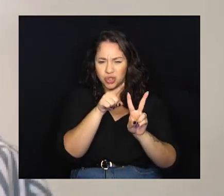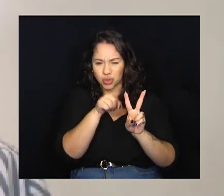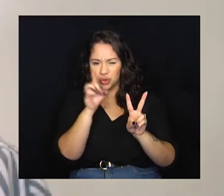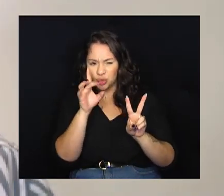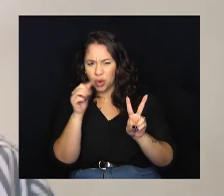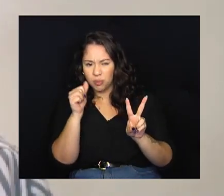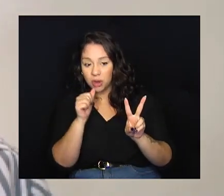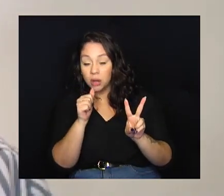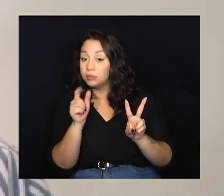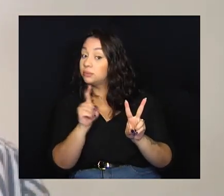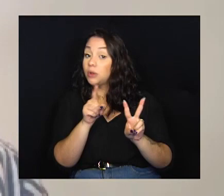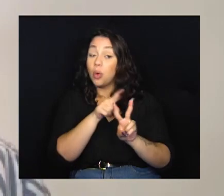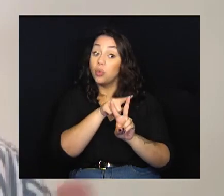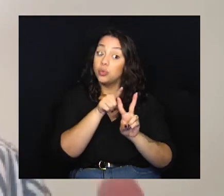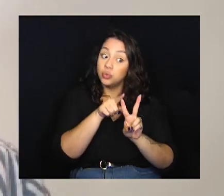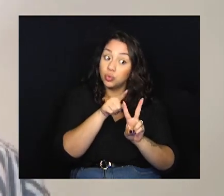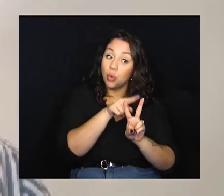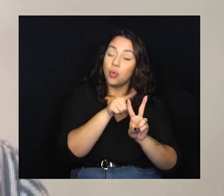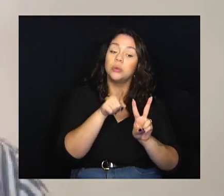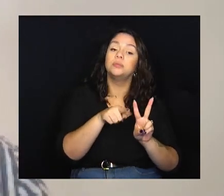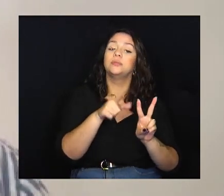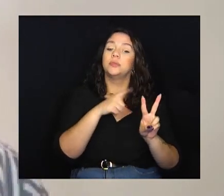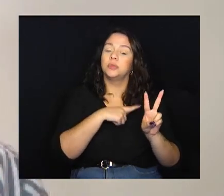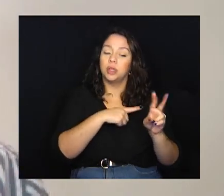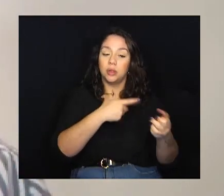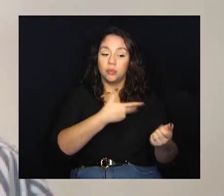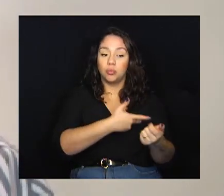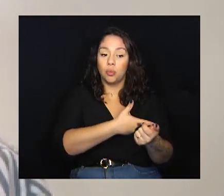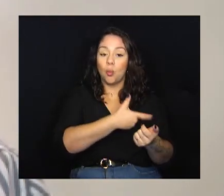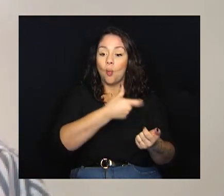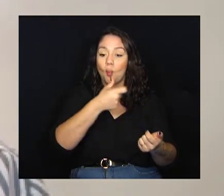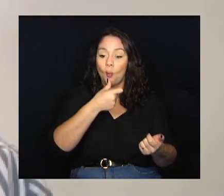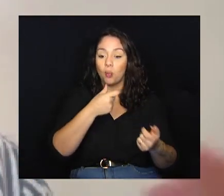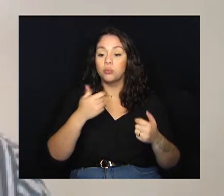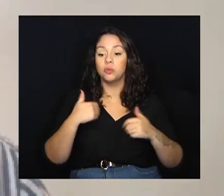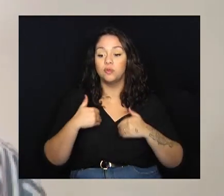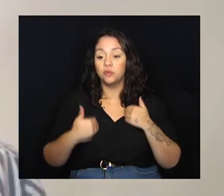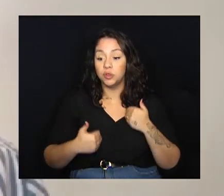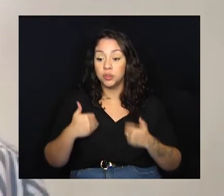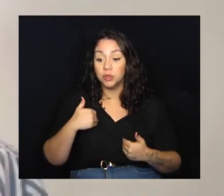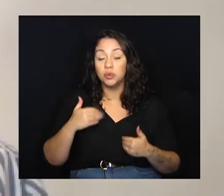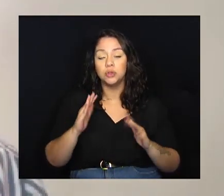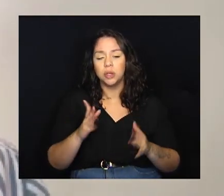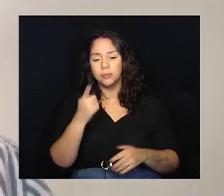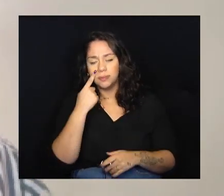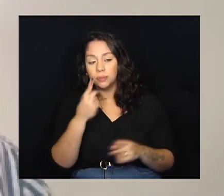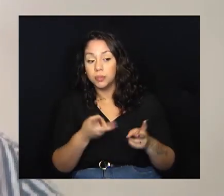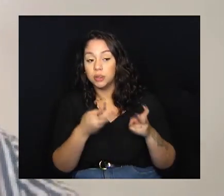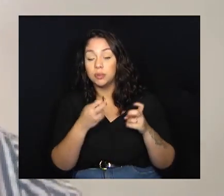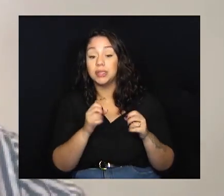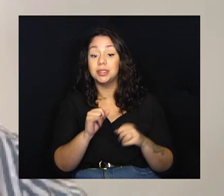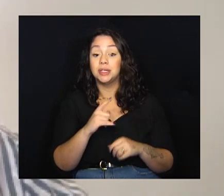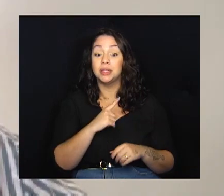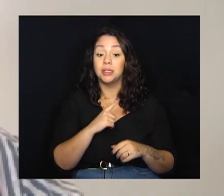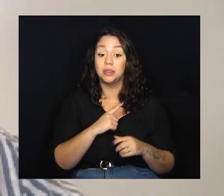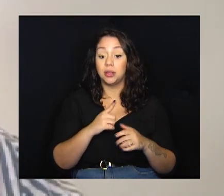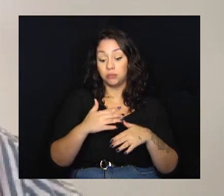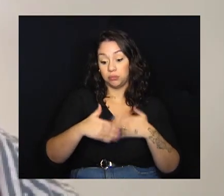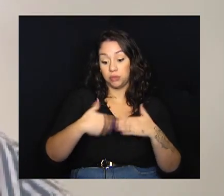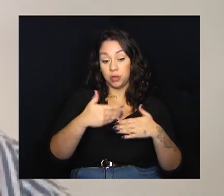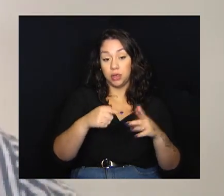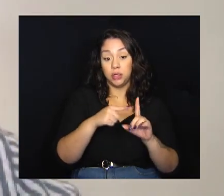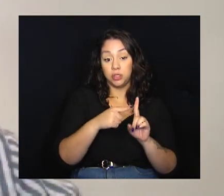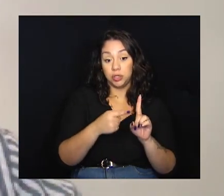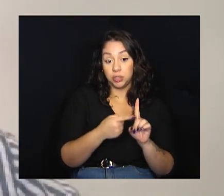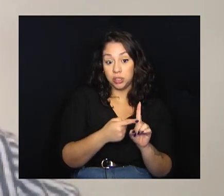no casal tem que ser submetida exames de sangue exame físico para a gente ver se tem alguma condição que ao longo da